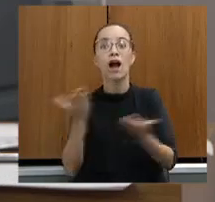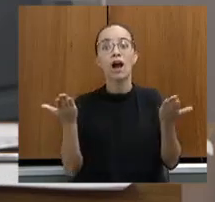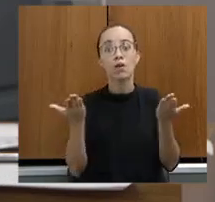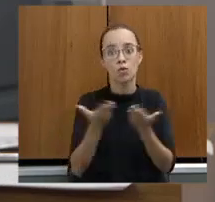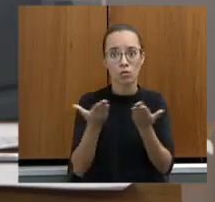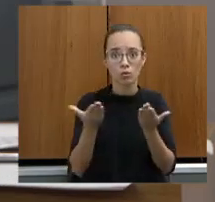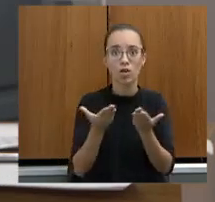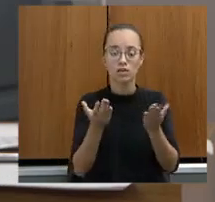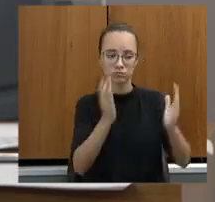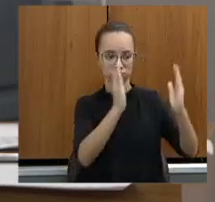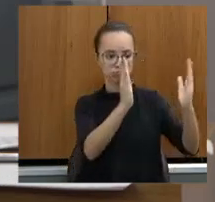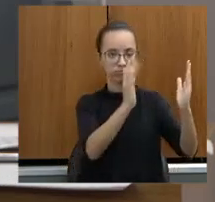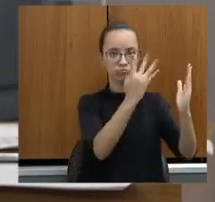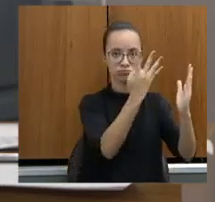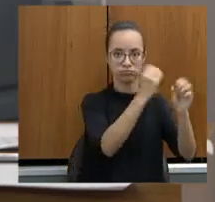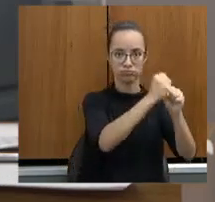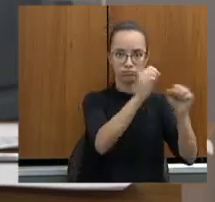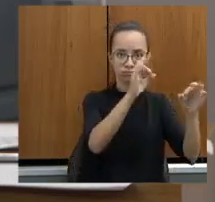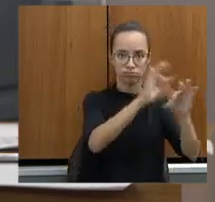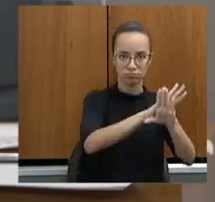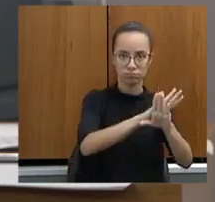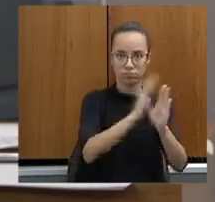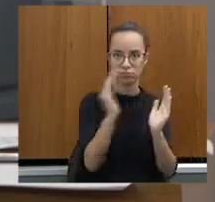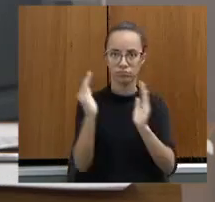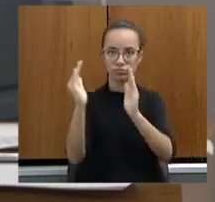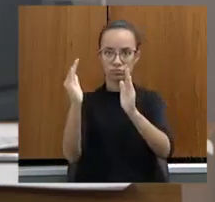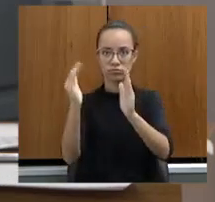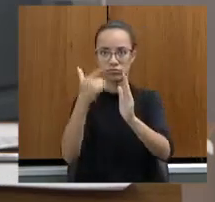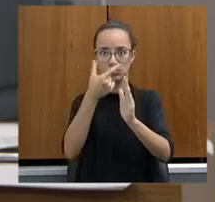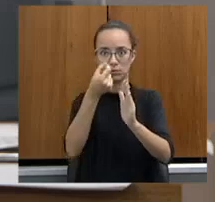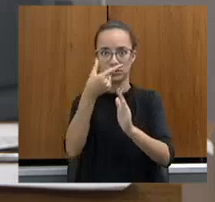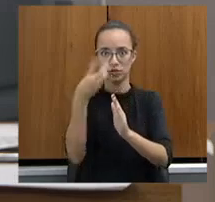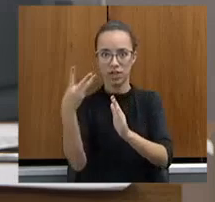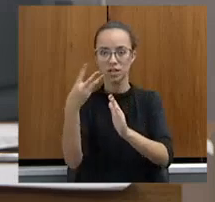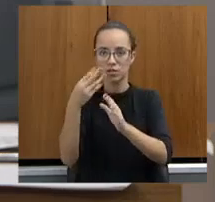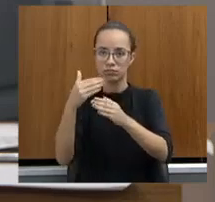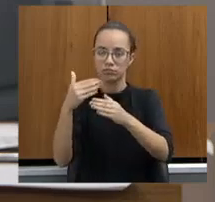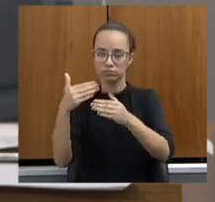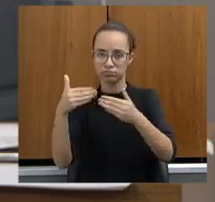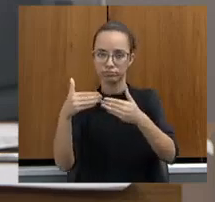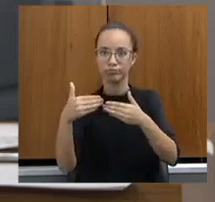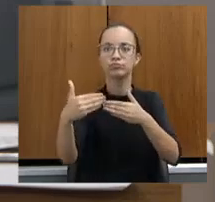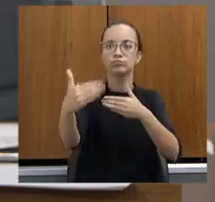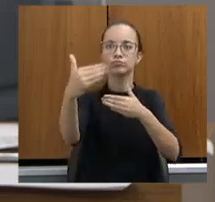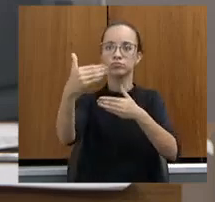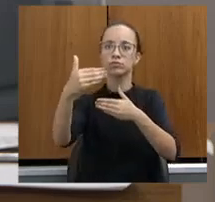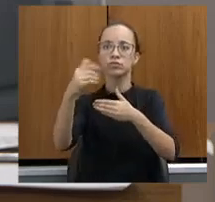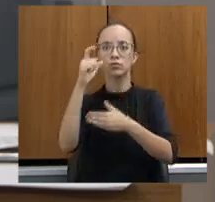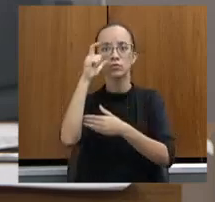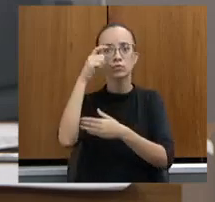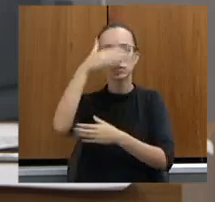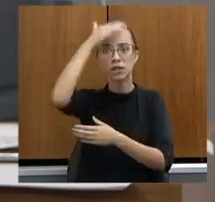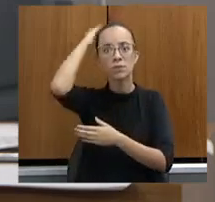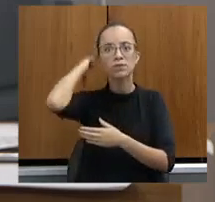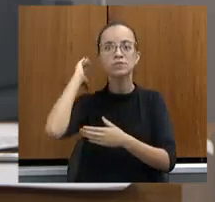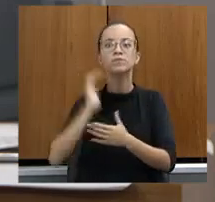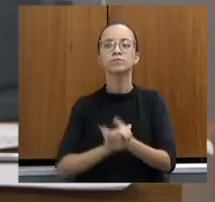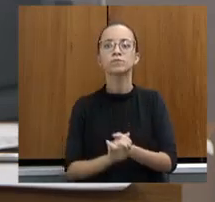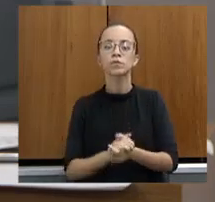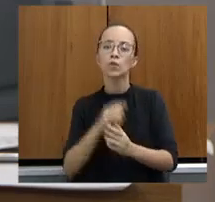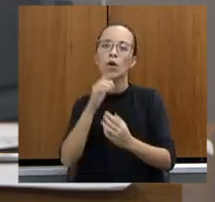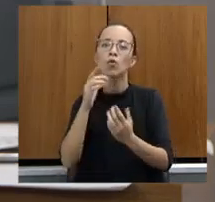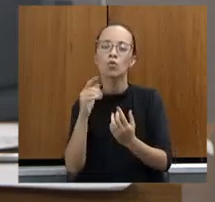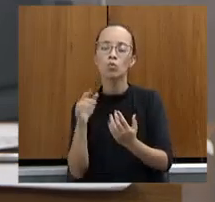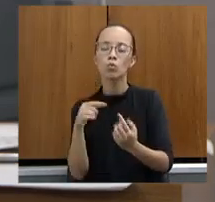passar desses quatro anos e entrando no ano de 2023 para o próximo Mandato do nosso Governador romeuzema o